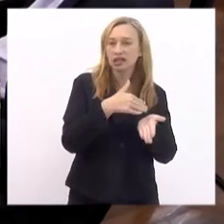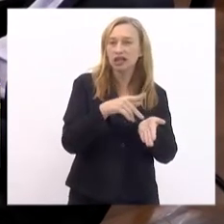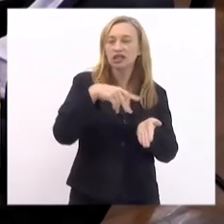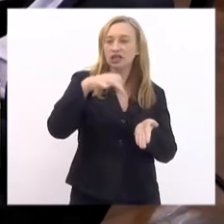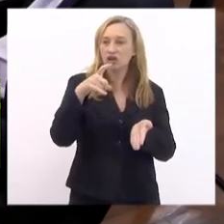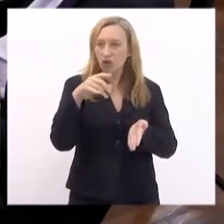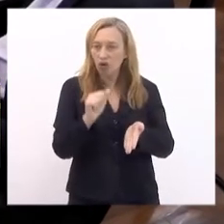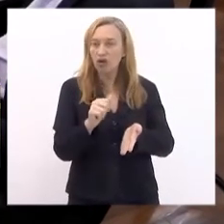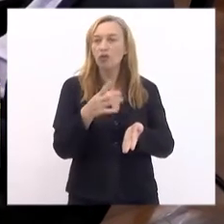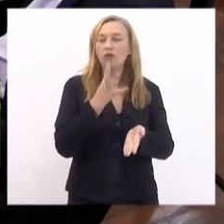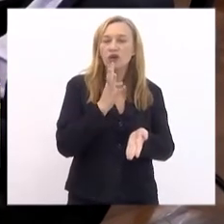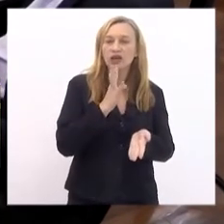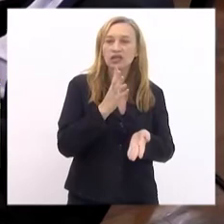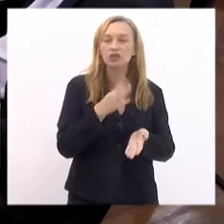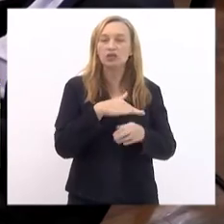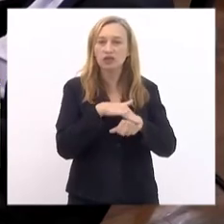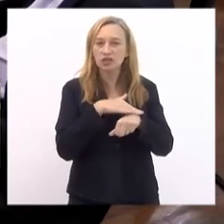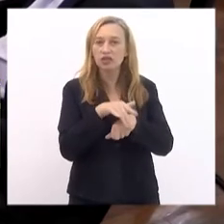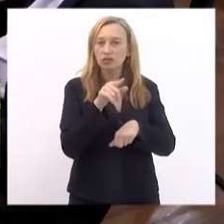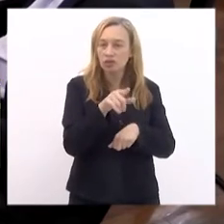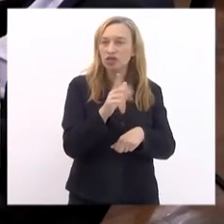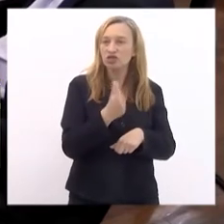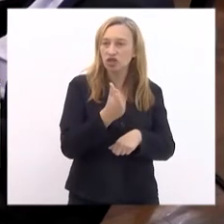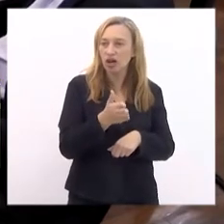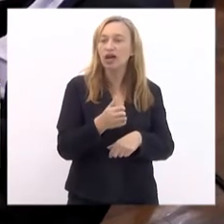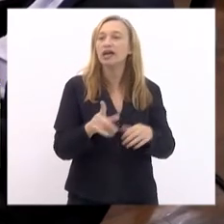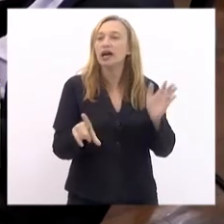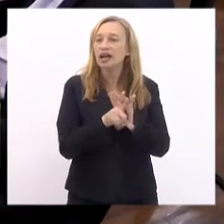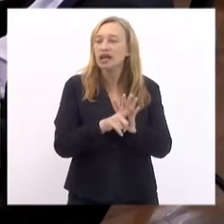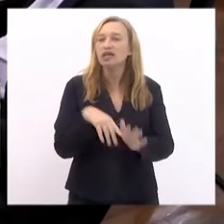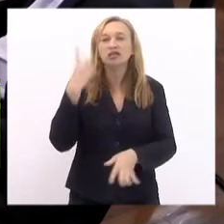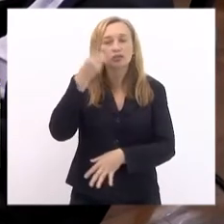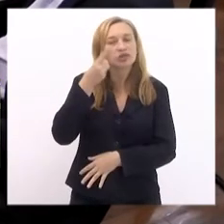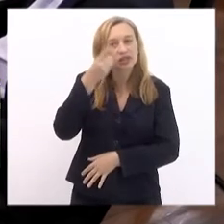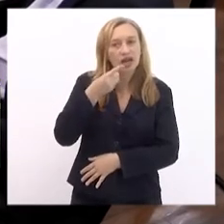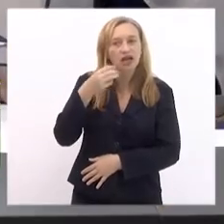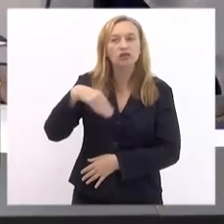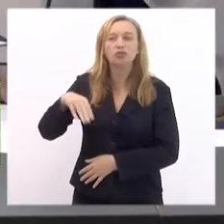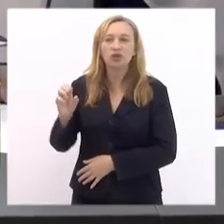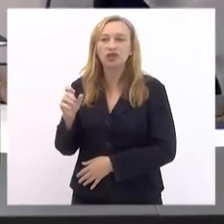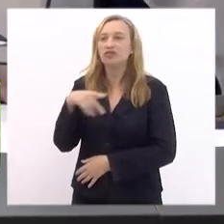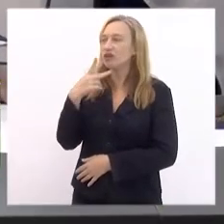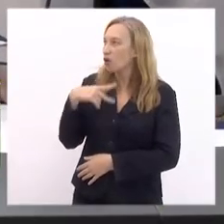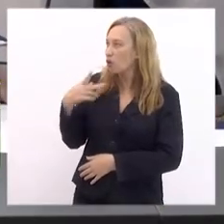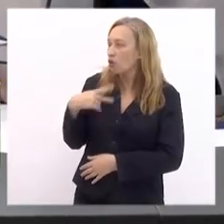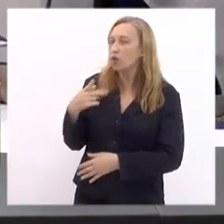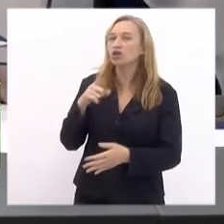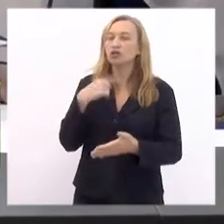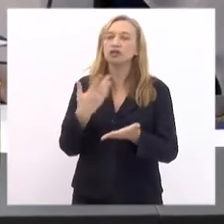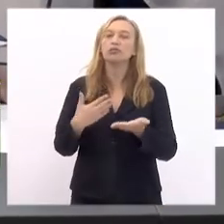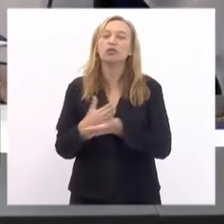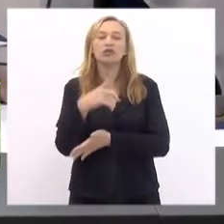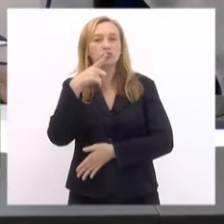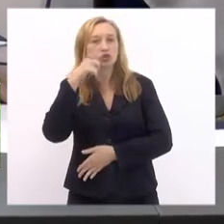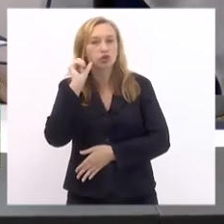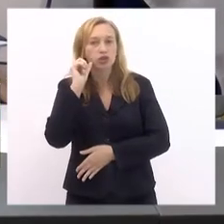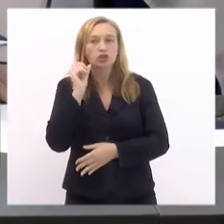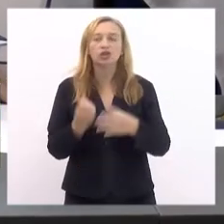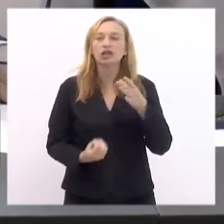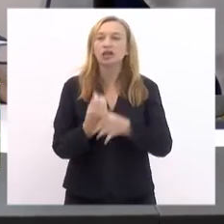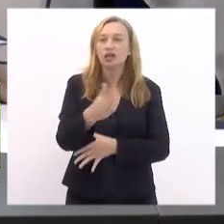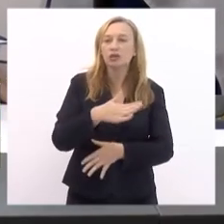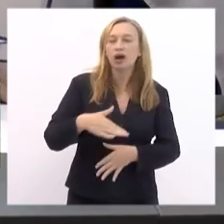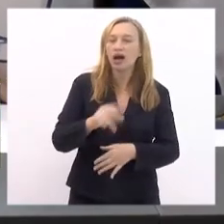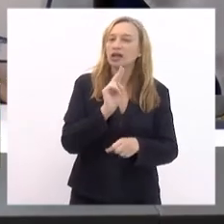conversei diretamente com ele a respeito, e essa lei que o deputado Carlos Mink acabou de mencionar, que nós aprovamos ontem, que cria uma área